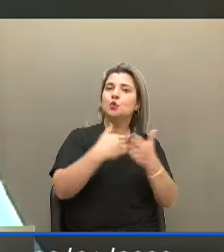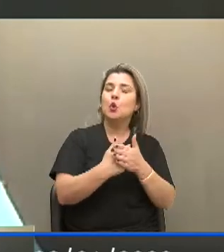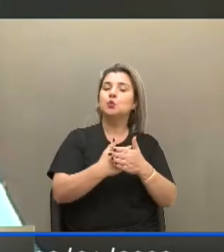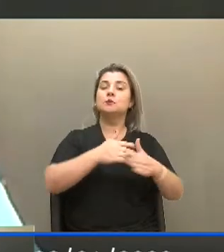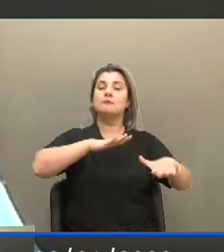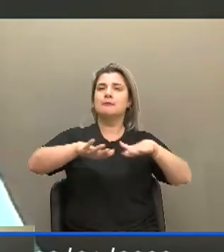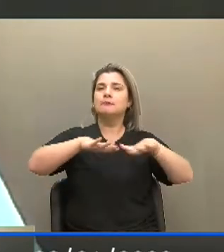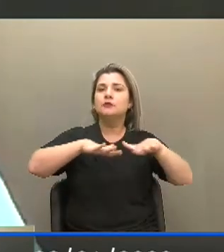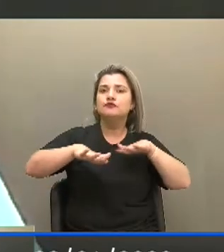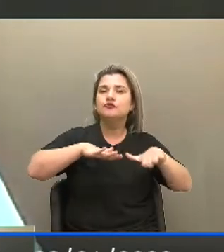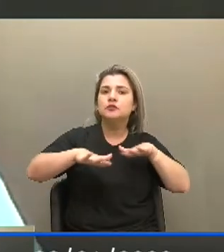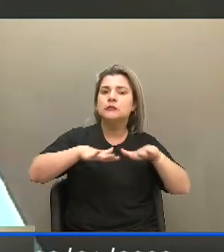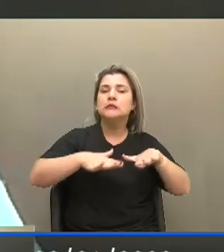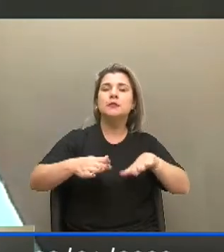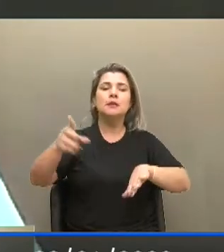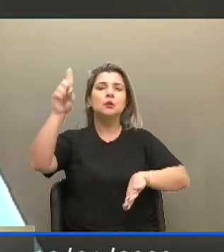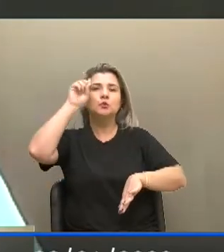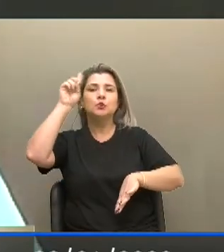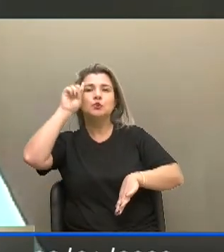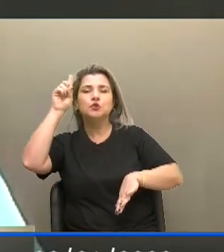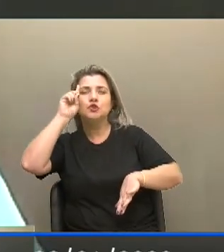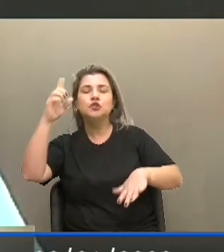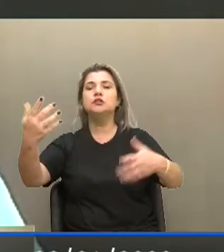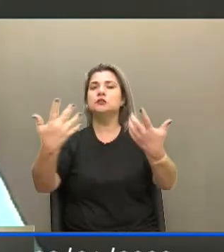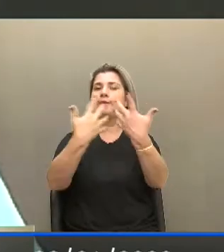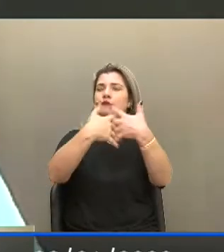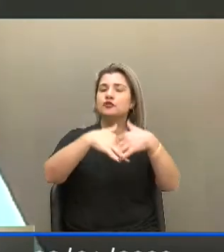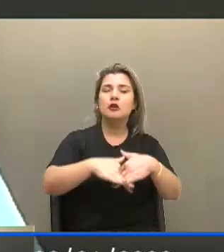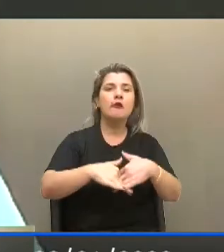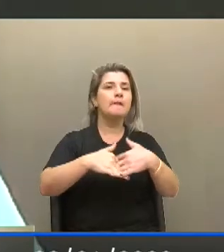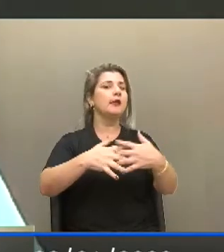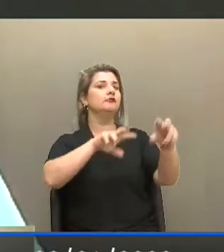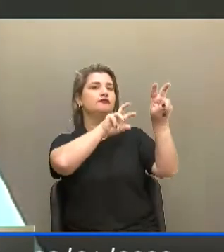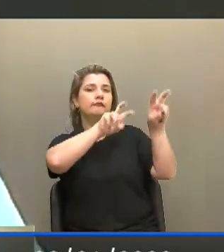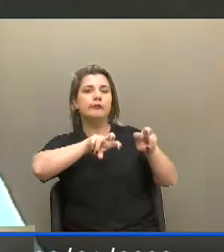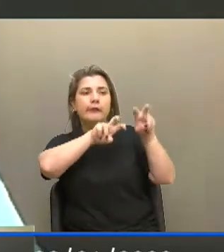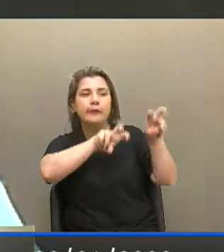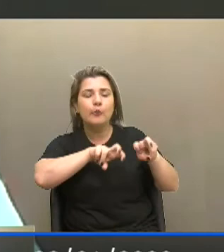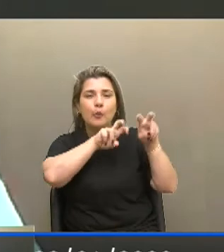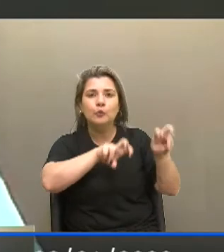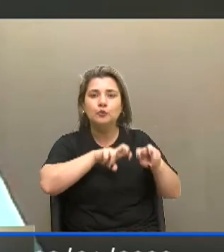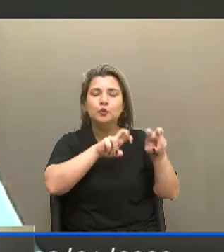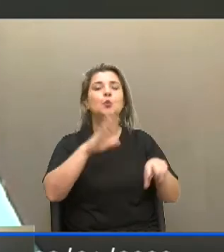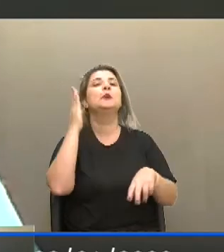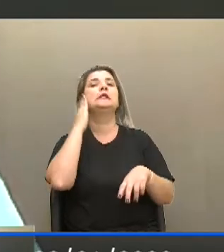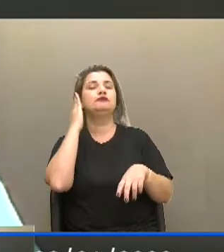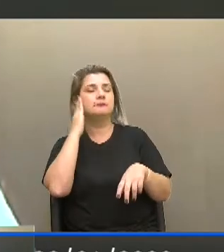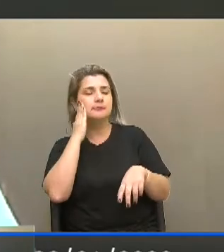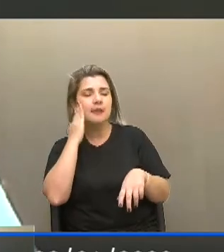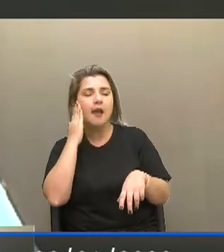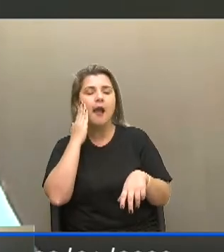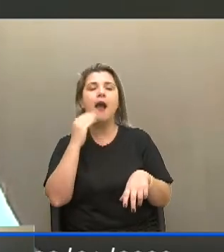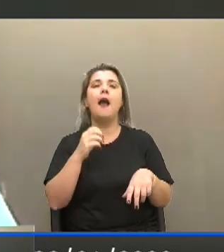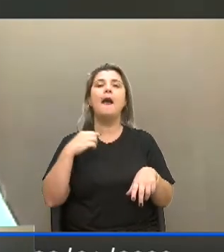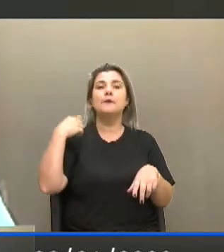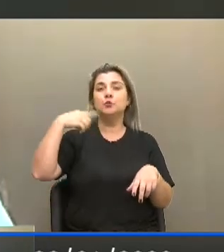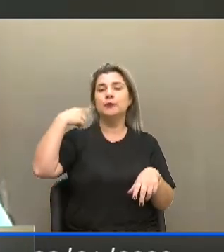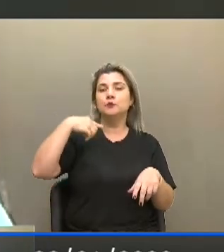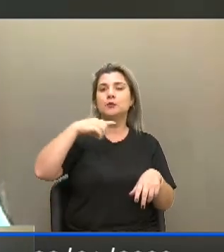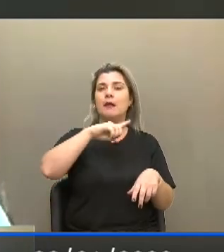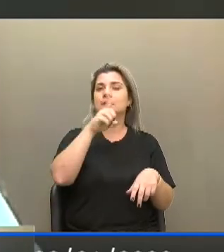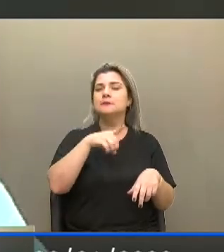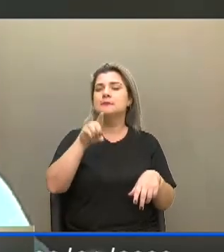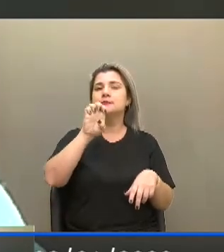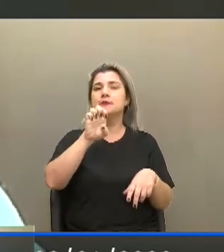dinâmica, o dia a dia, o funcionamento, quem é do campo, quem é da agricultura, sabe, o deputado Zenones é ligado